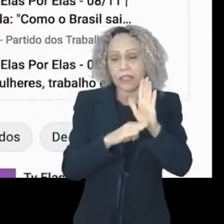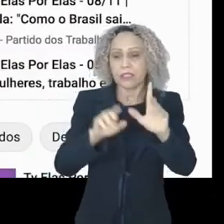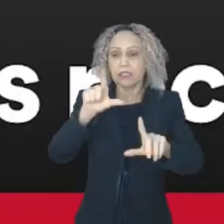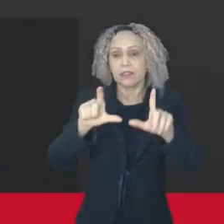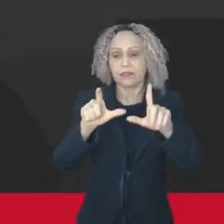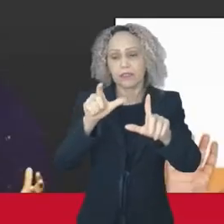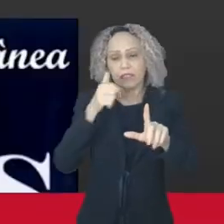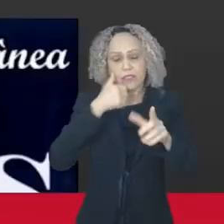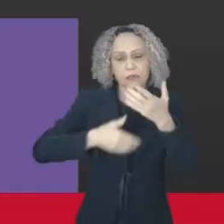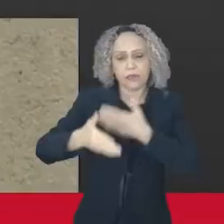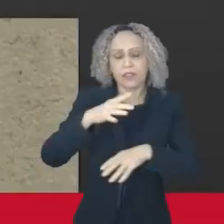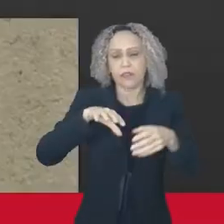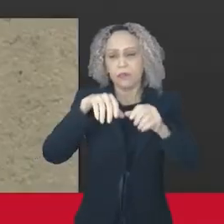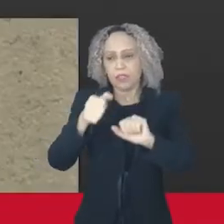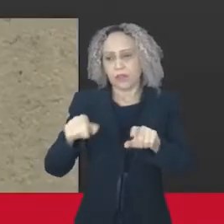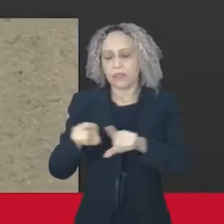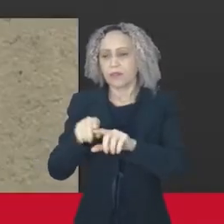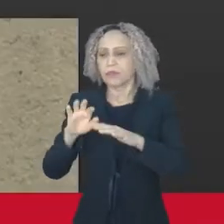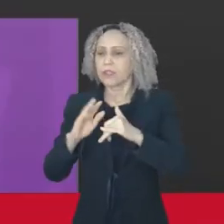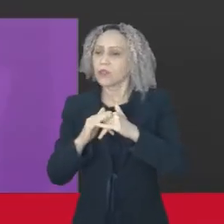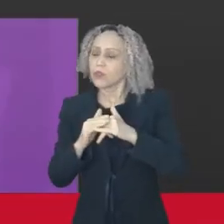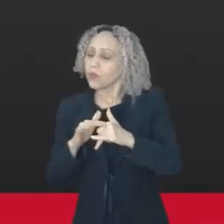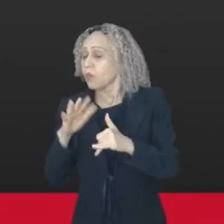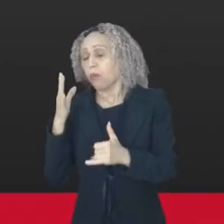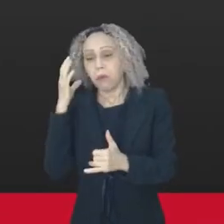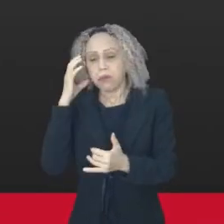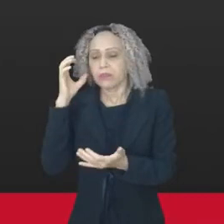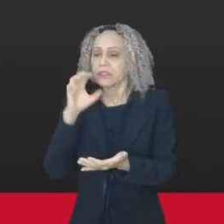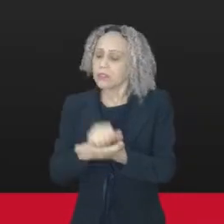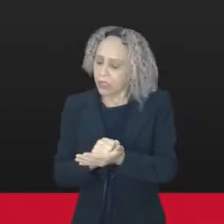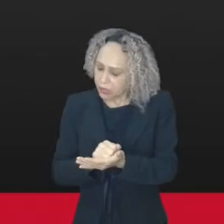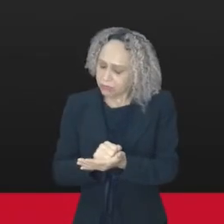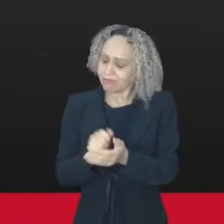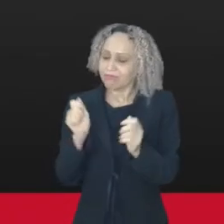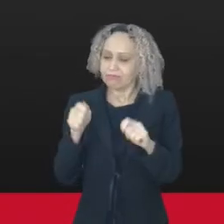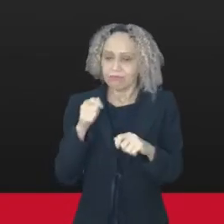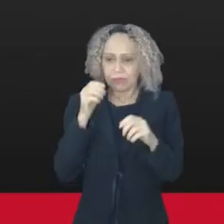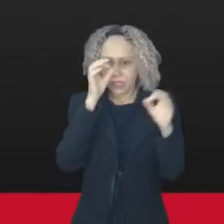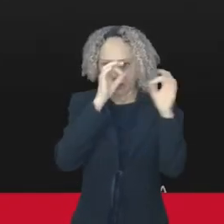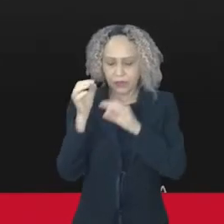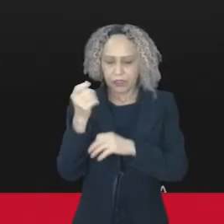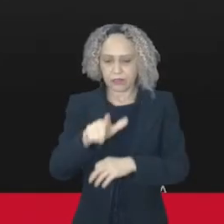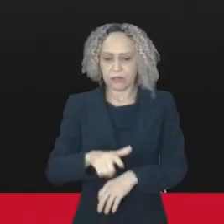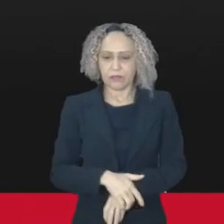no canal da TVPT no YouTube ou em formato de podcast no Spotify.